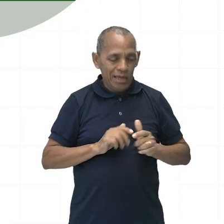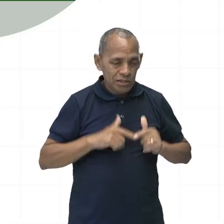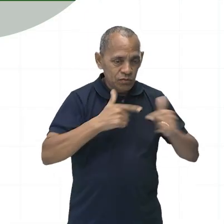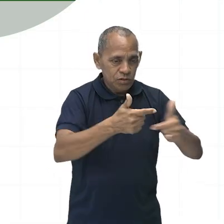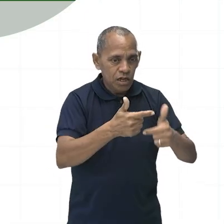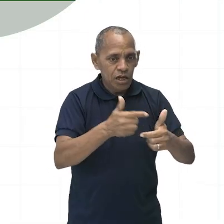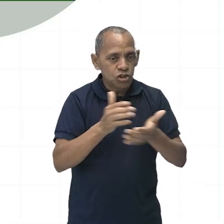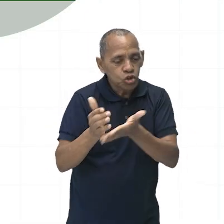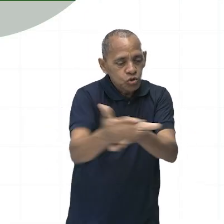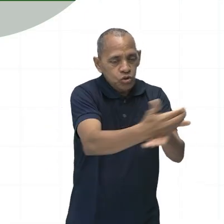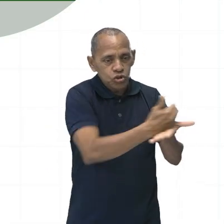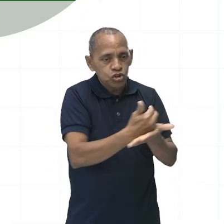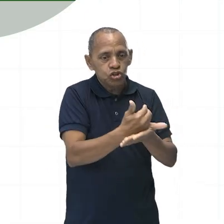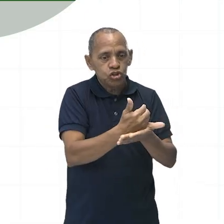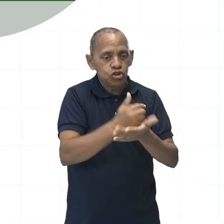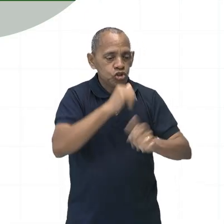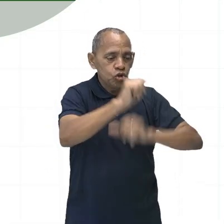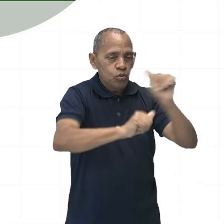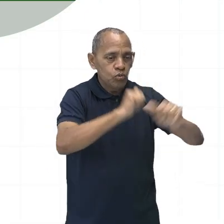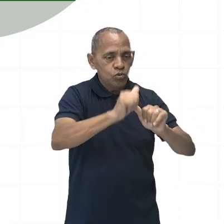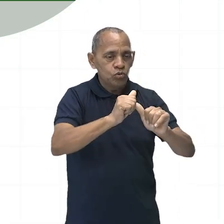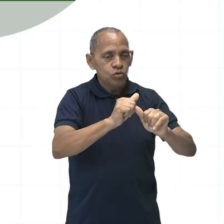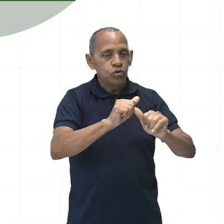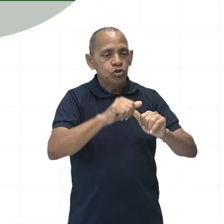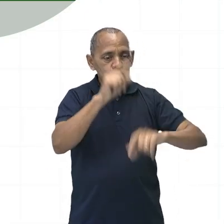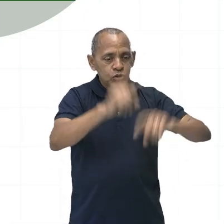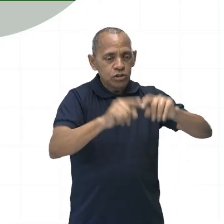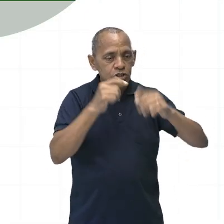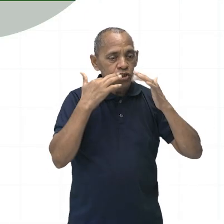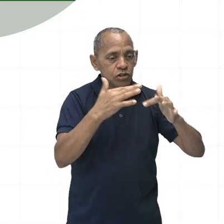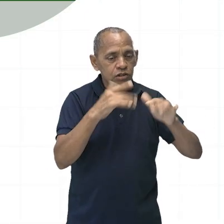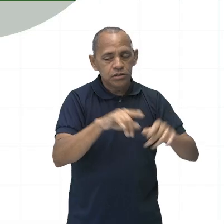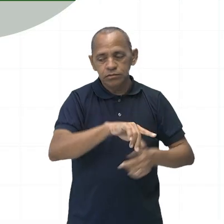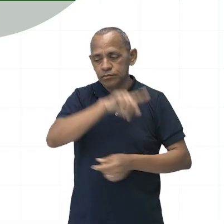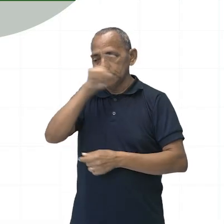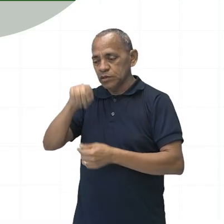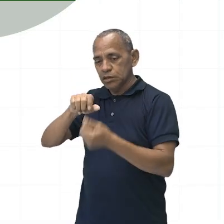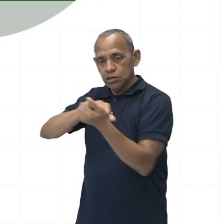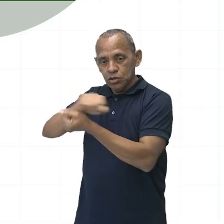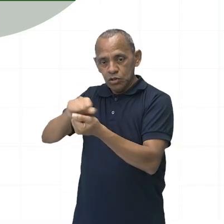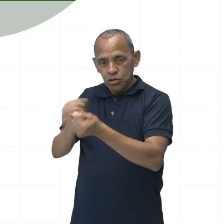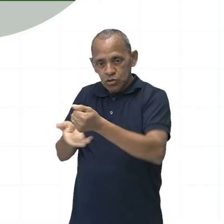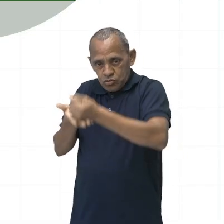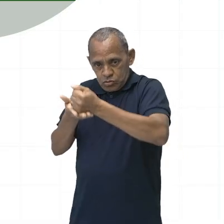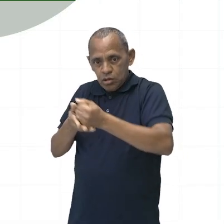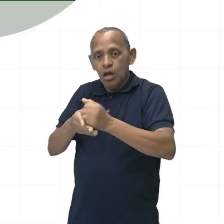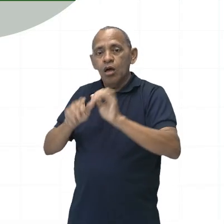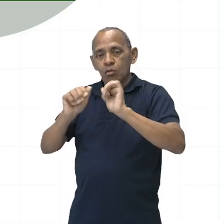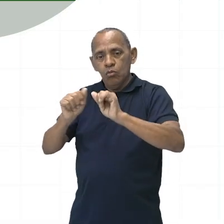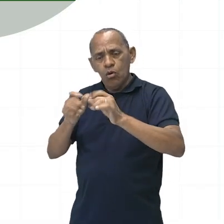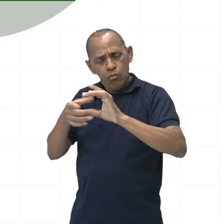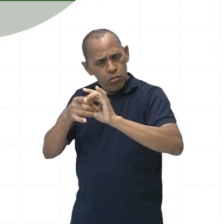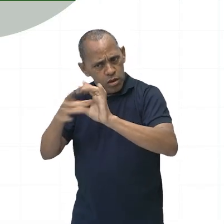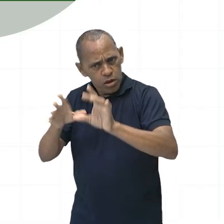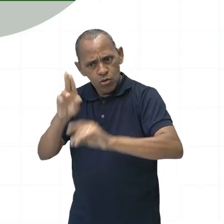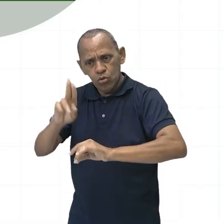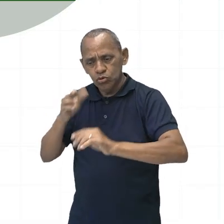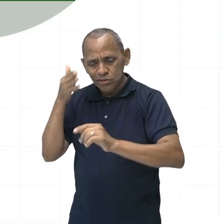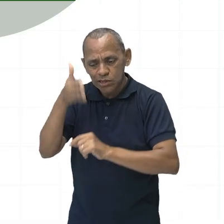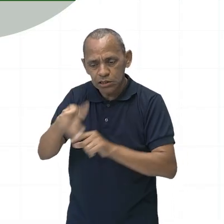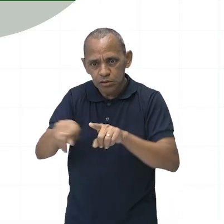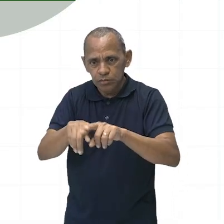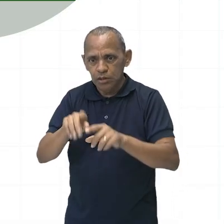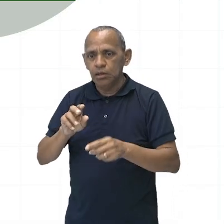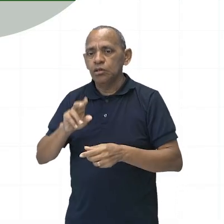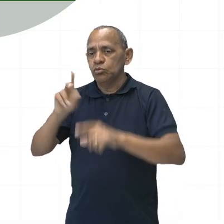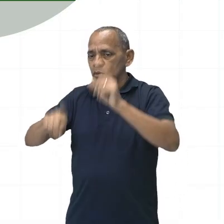nem modificam os recursos da natureza. Já nas unidades de conservação de uso sustentável, é permitido o uso direto dos